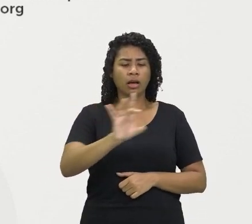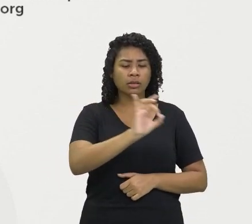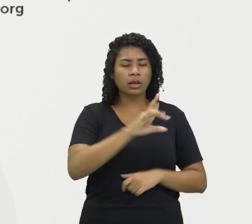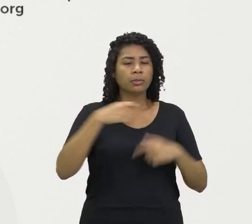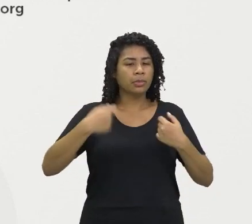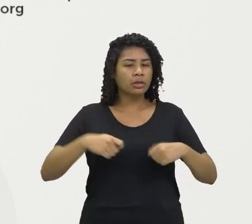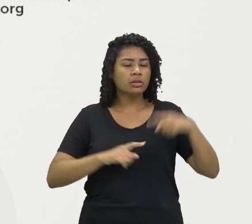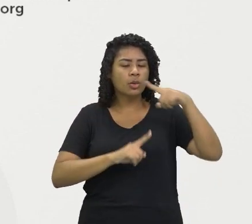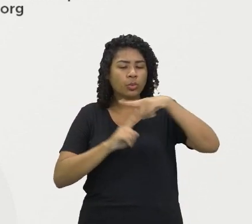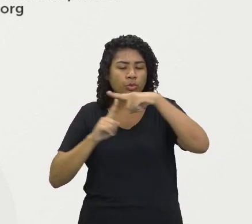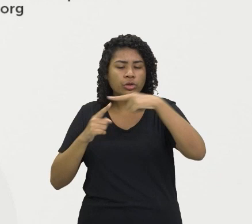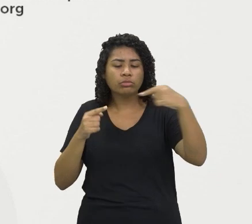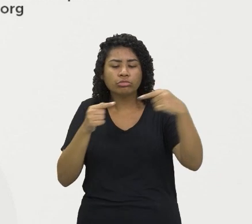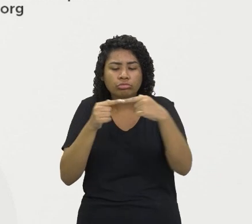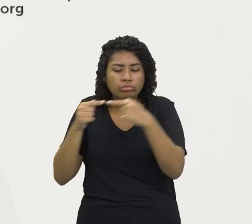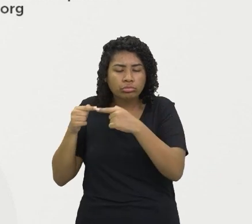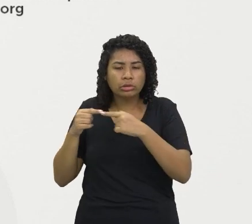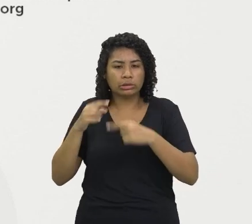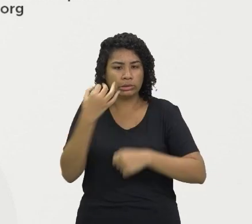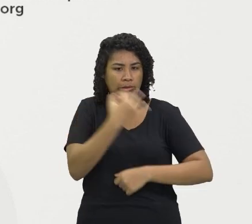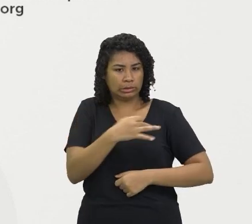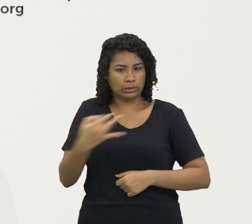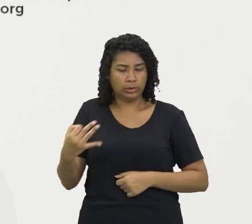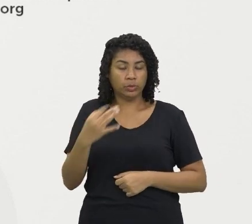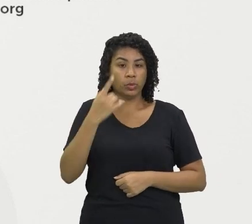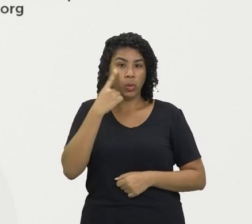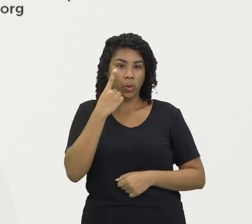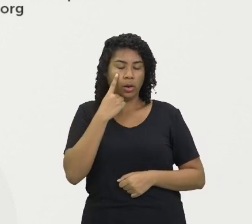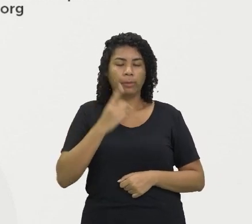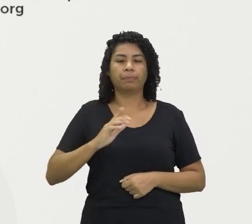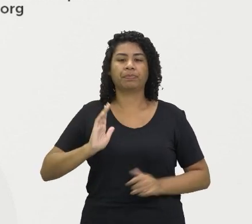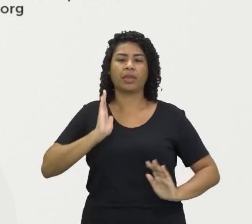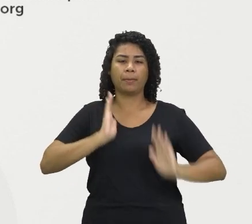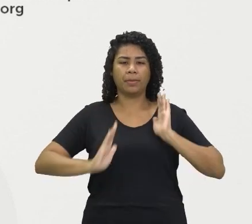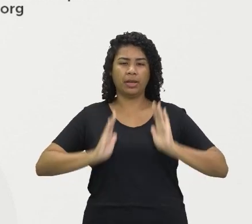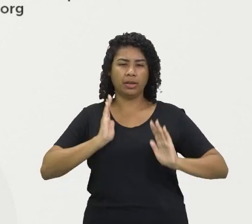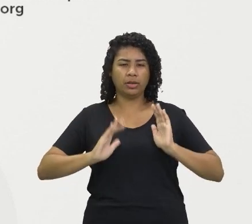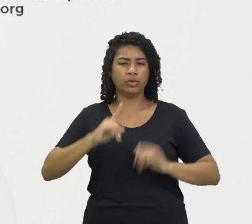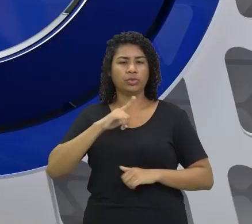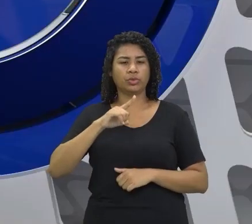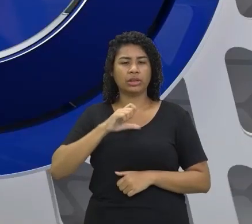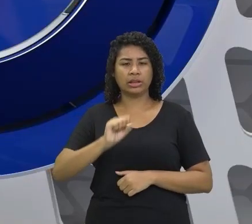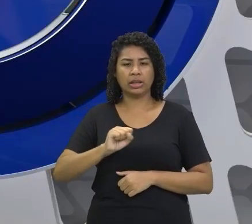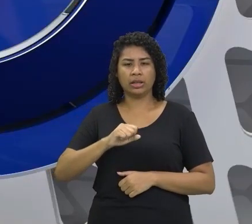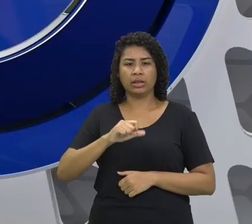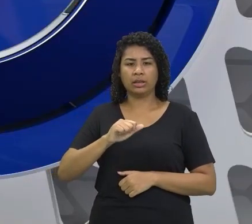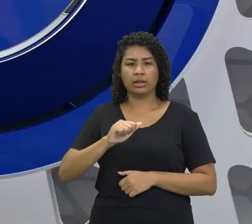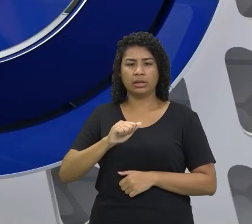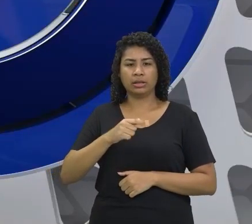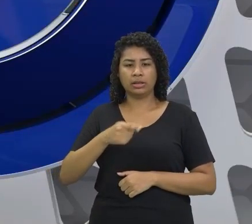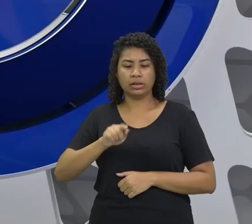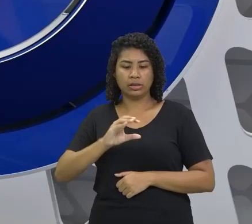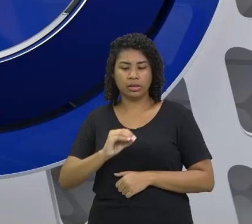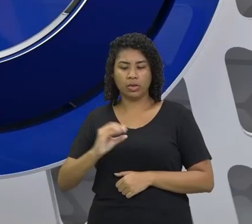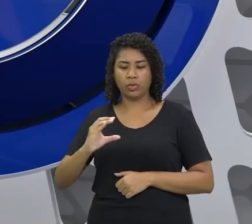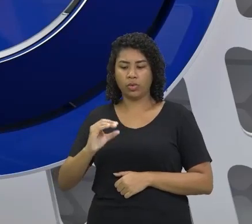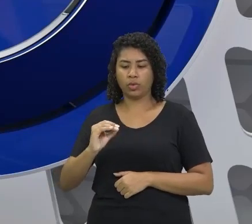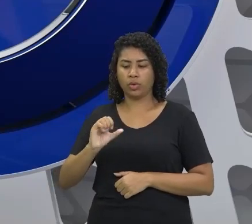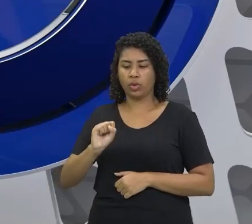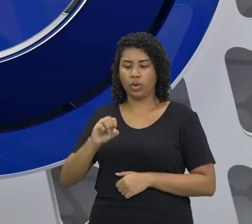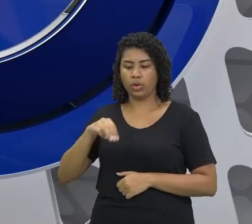dar um exemplo aqui para vocês. Às vezes, época de São Cosme e Damião, algumas